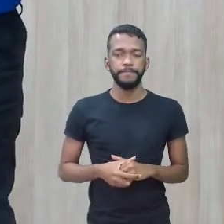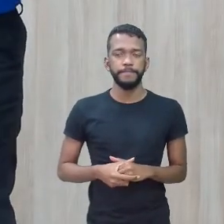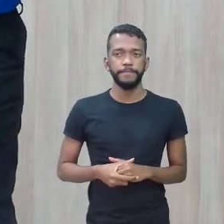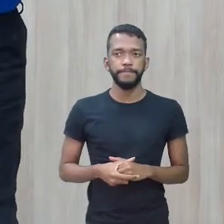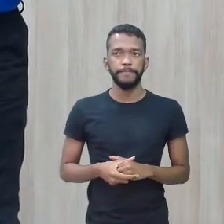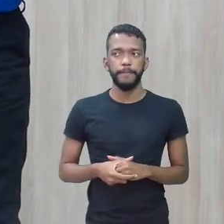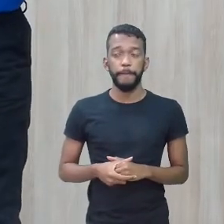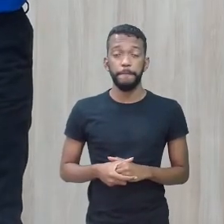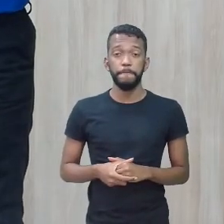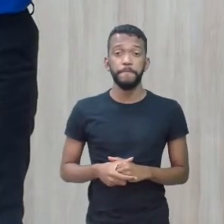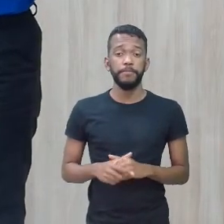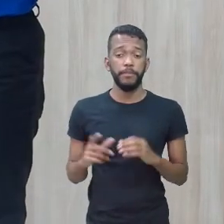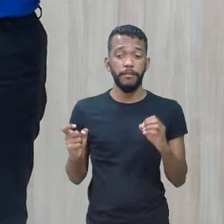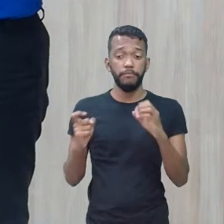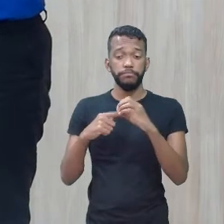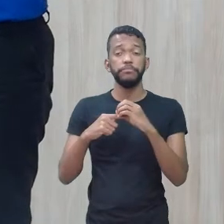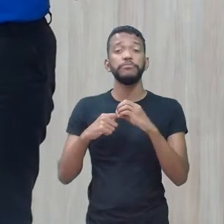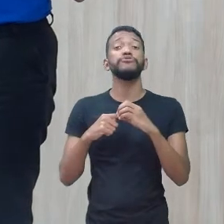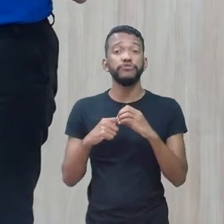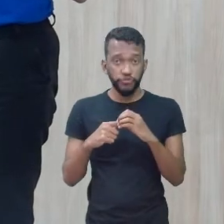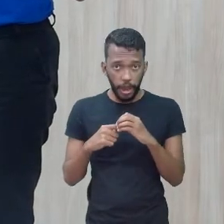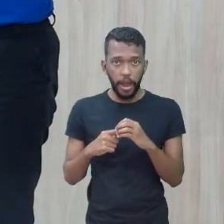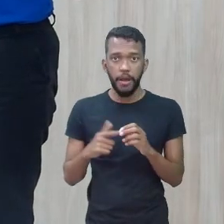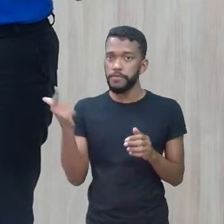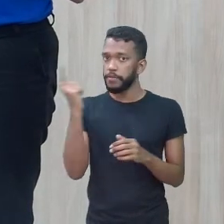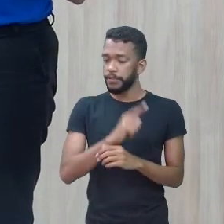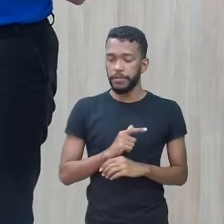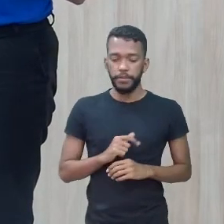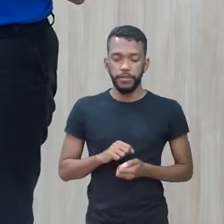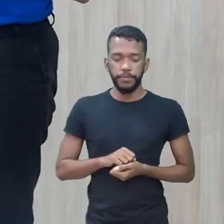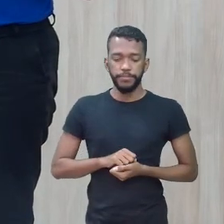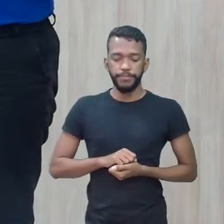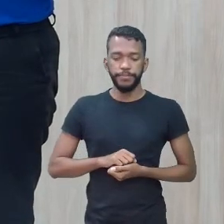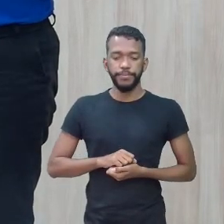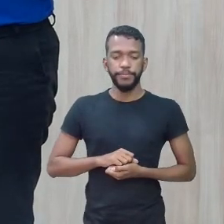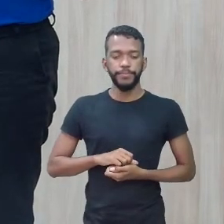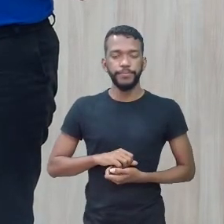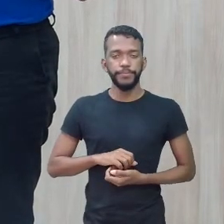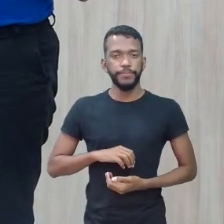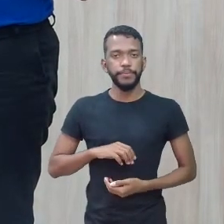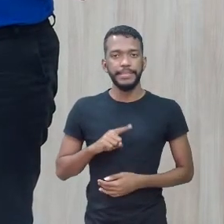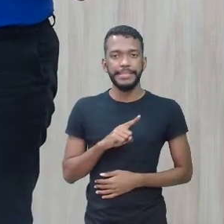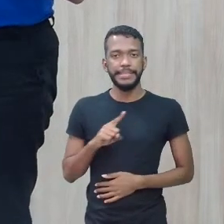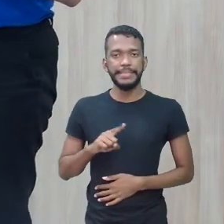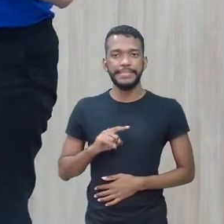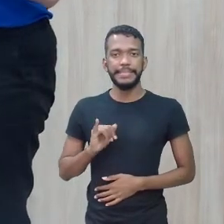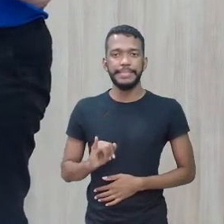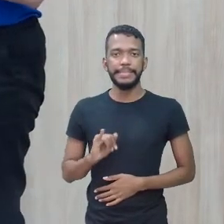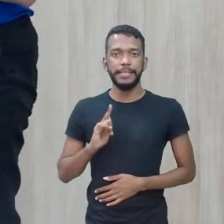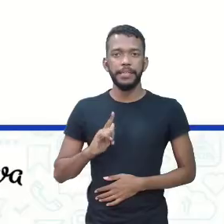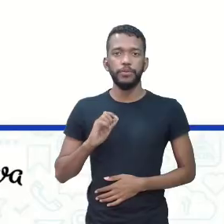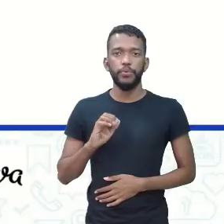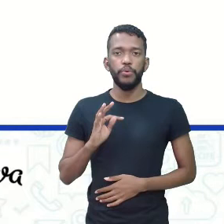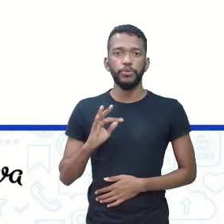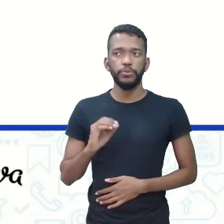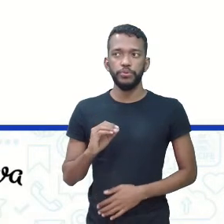E após a fecundação, forma-se o zigoto. Então, quando o espermatozoide consegue